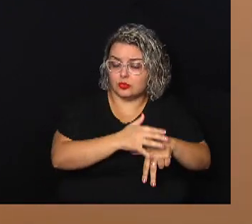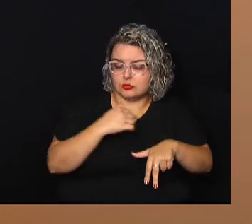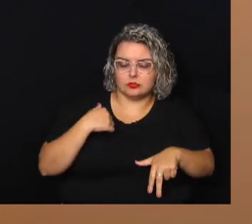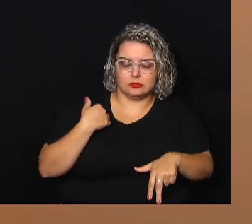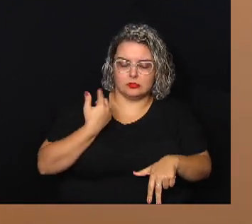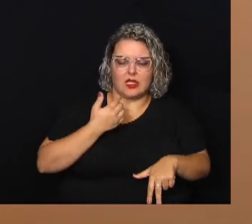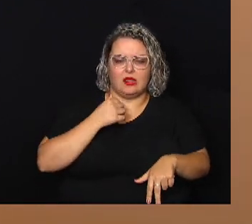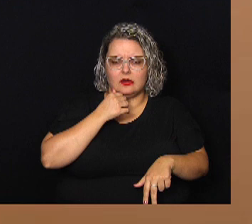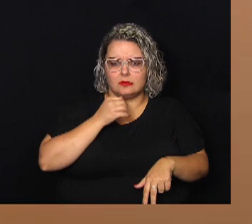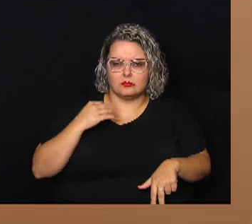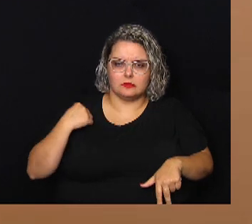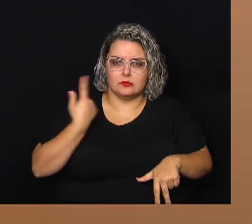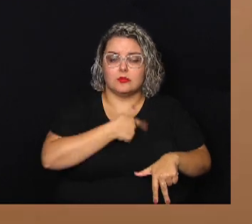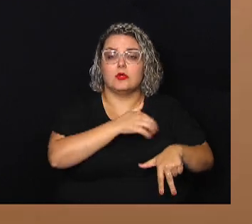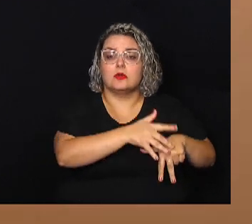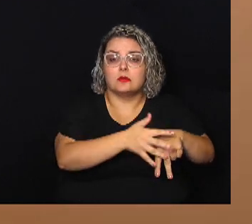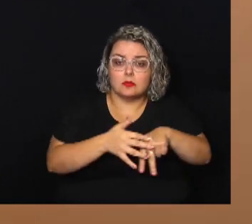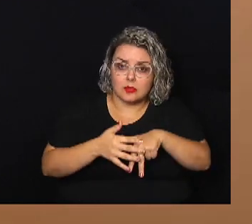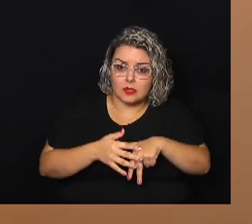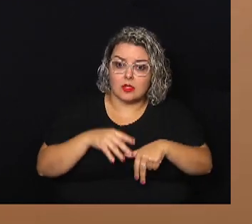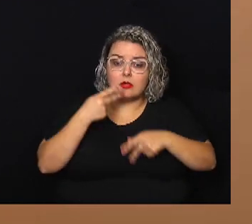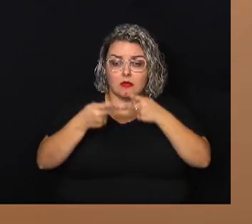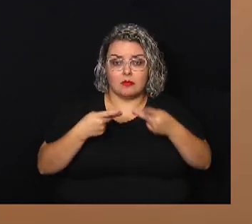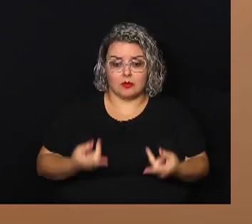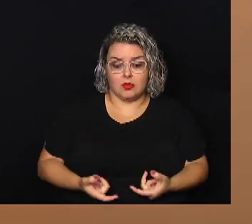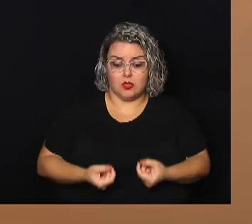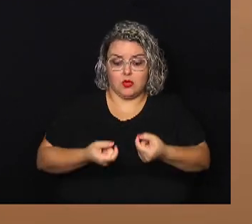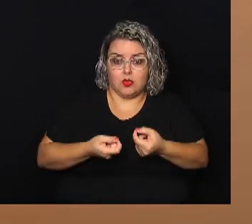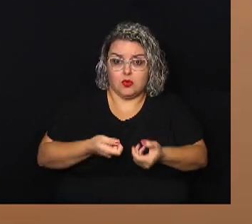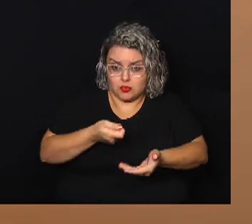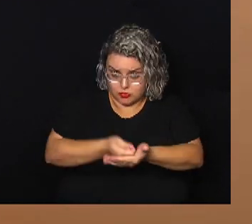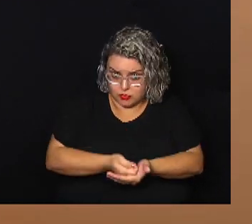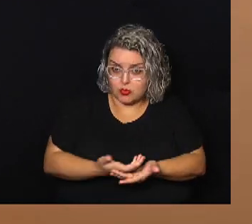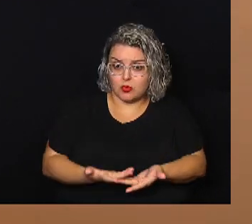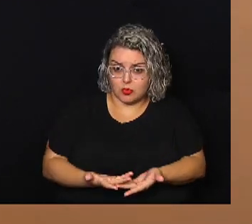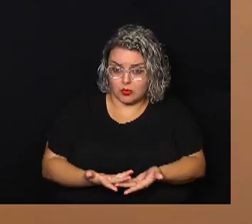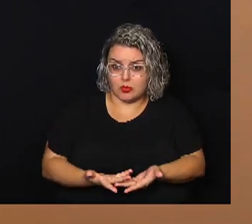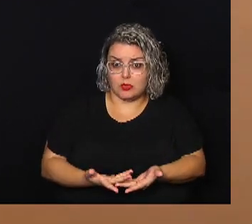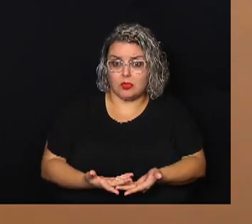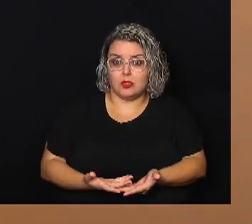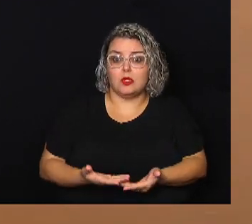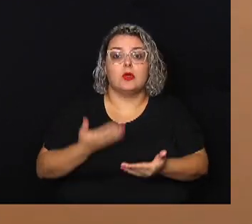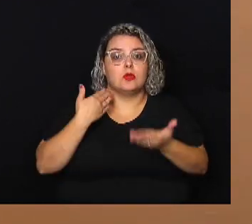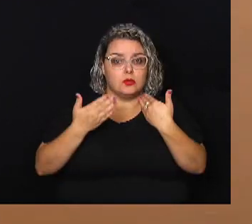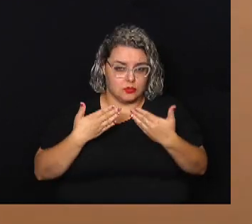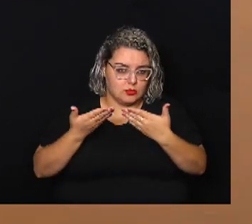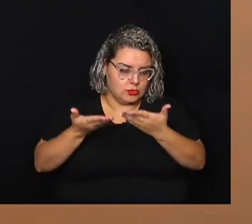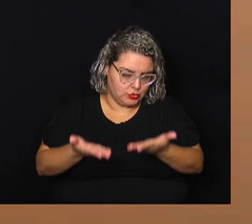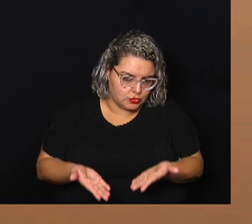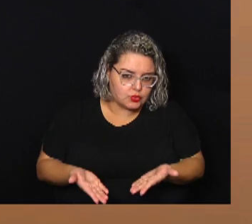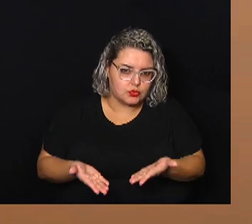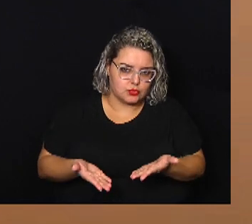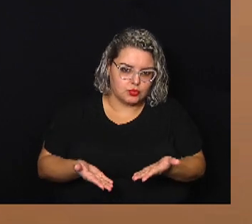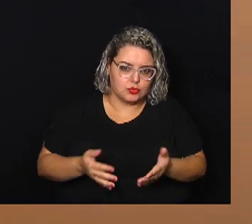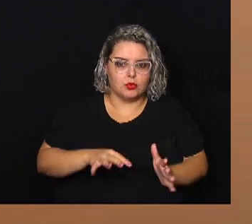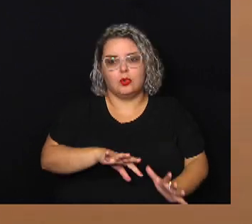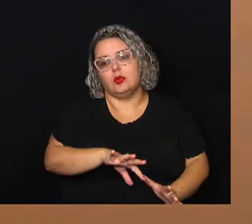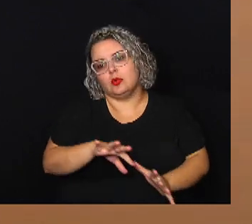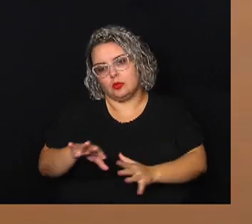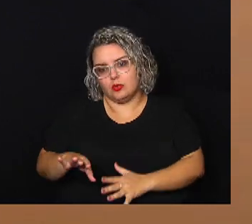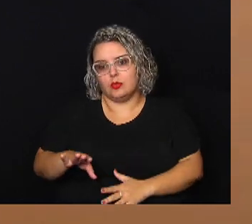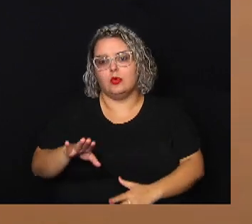nesse cenário, falando de tumores sólidos, que são os tumores que a gente conversou aqui, excluindo